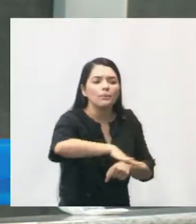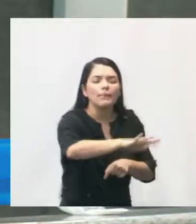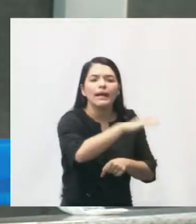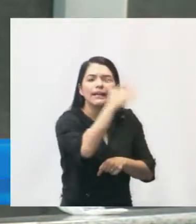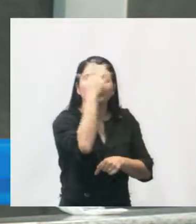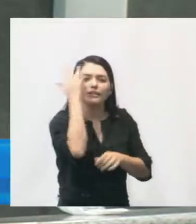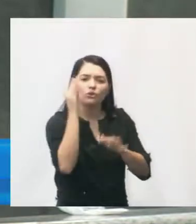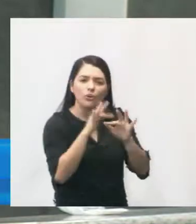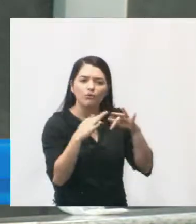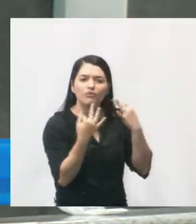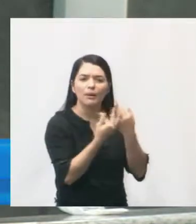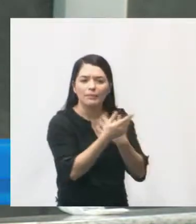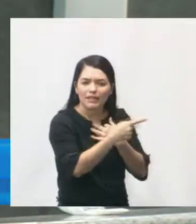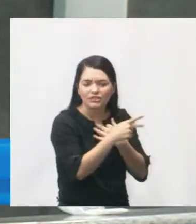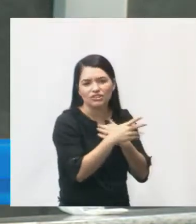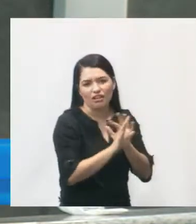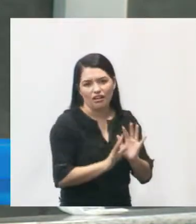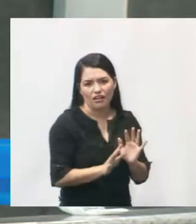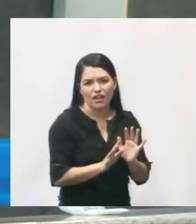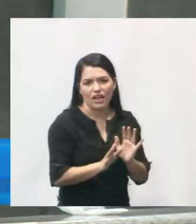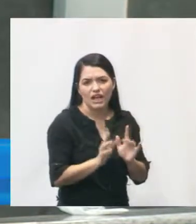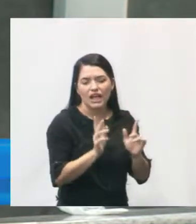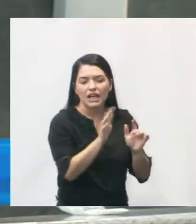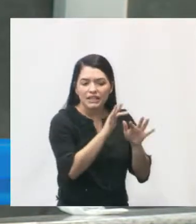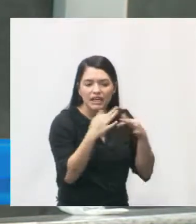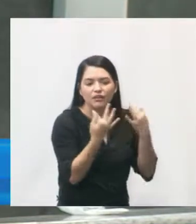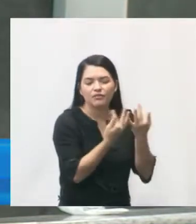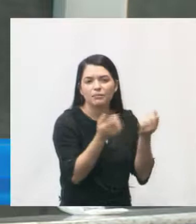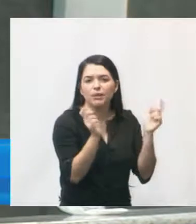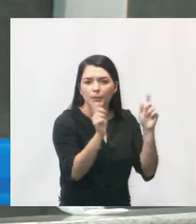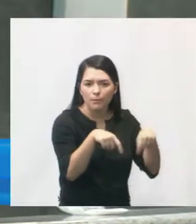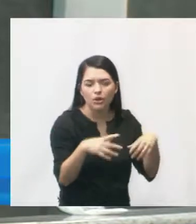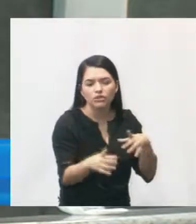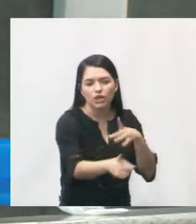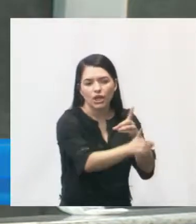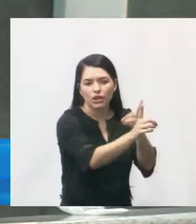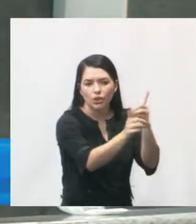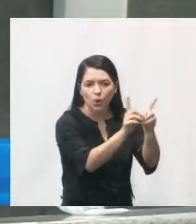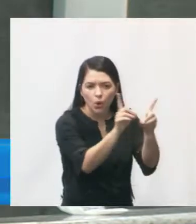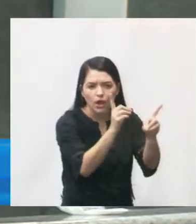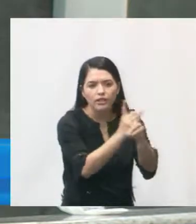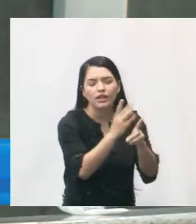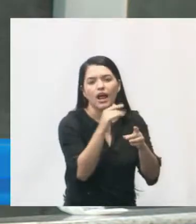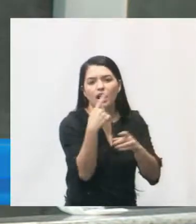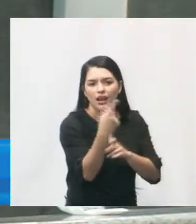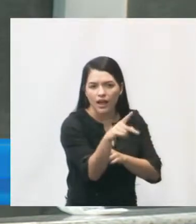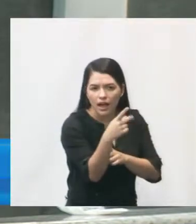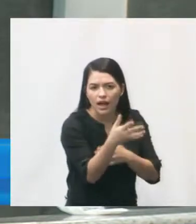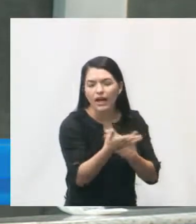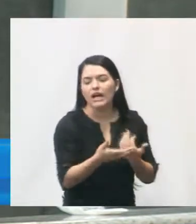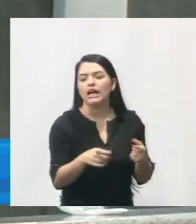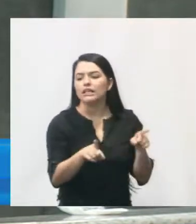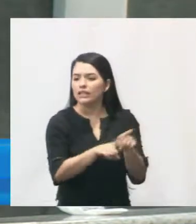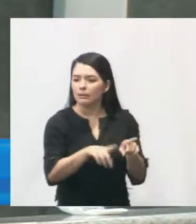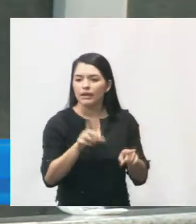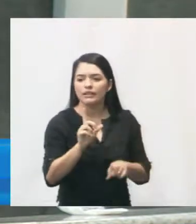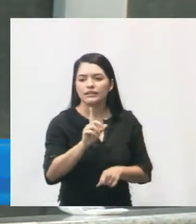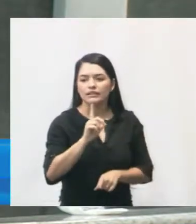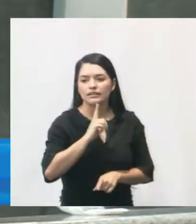Suá. Uma área em que as famílias se encontrem e, acima de tudo, tenham oportunidade de